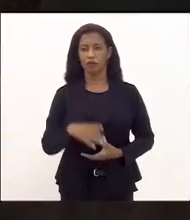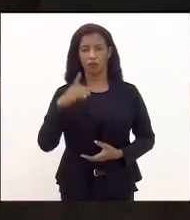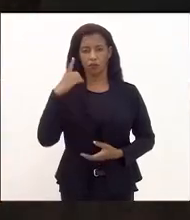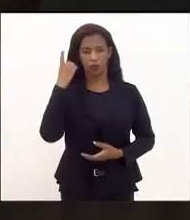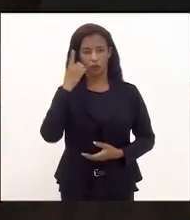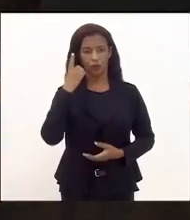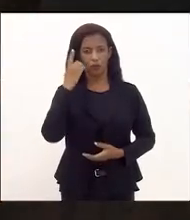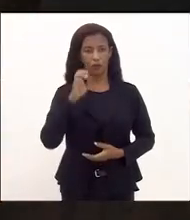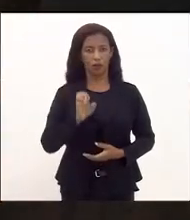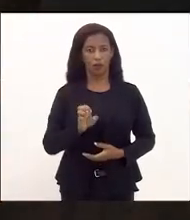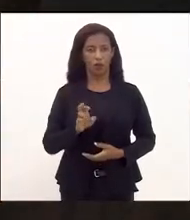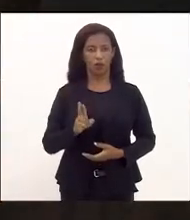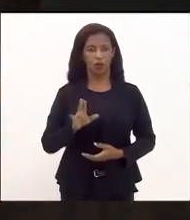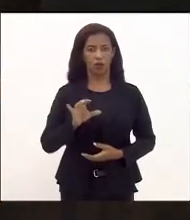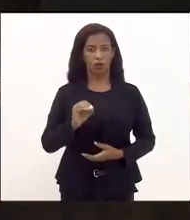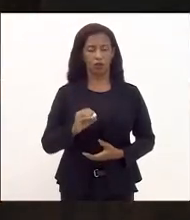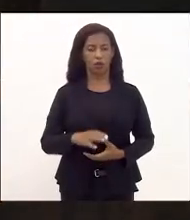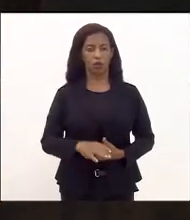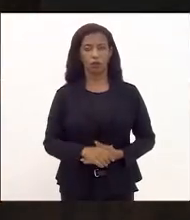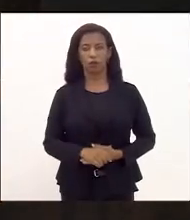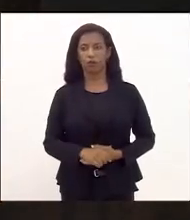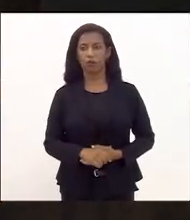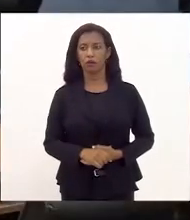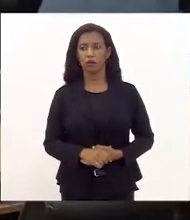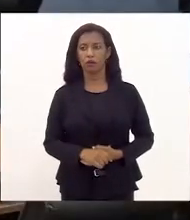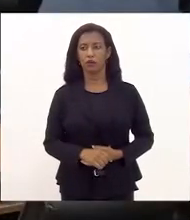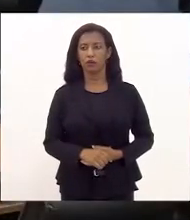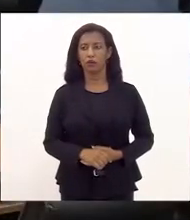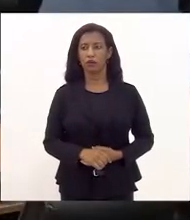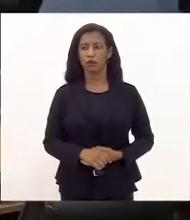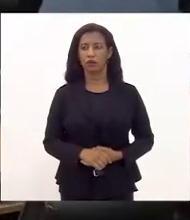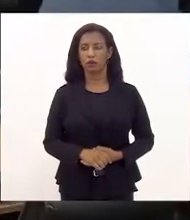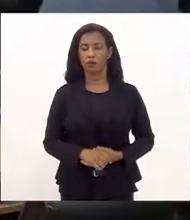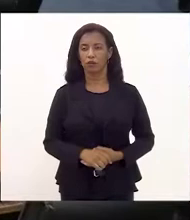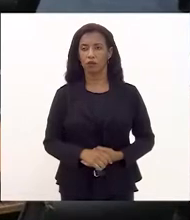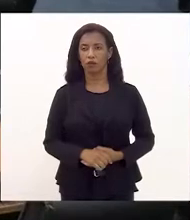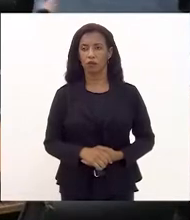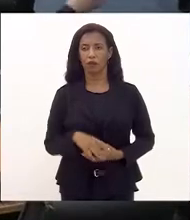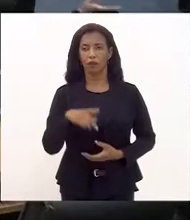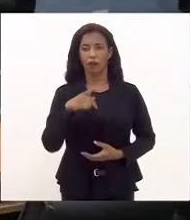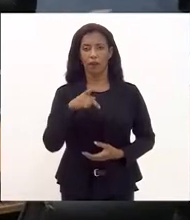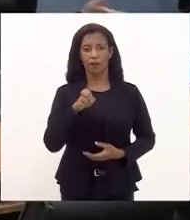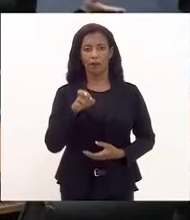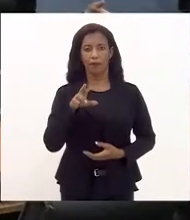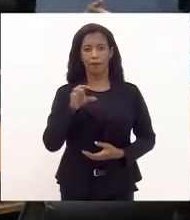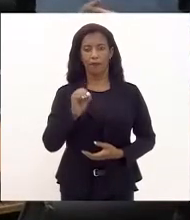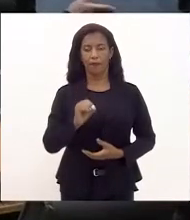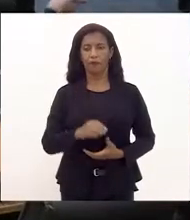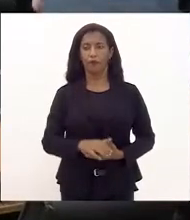Deputado Eurico Júnior. Deputado Eurico Júnior. Deputado Pedro Ricardo.